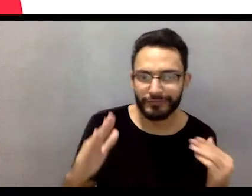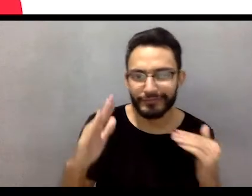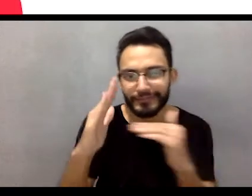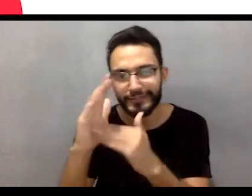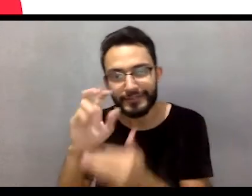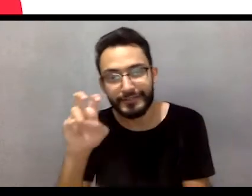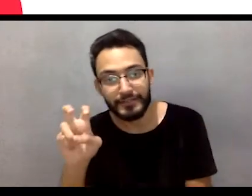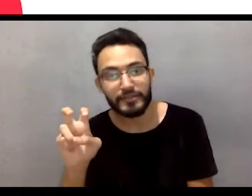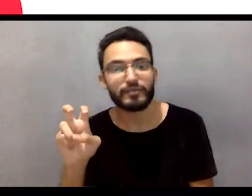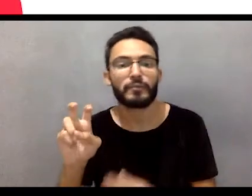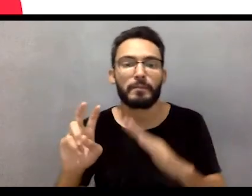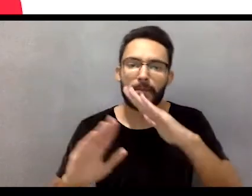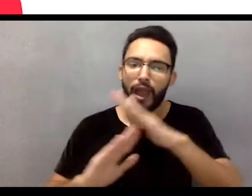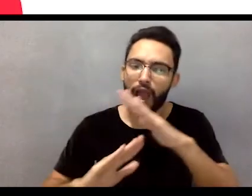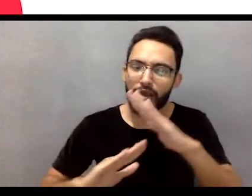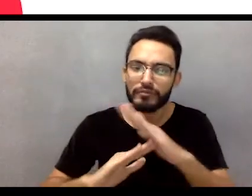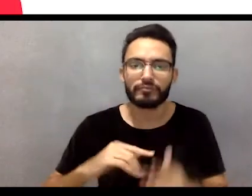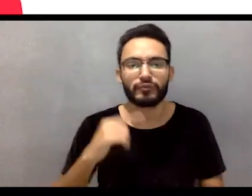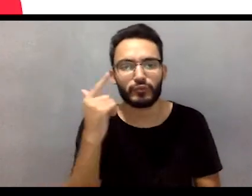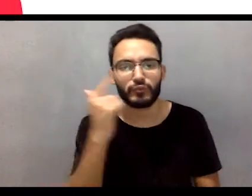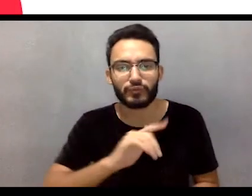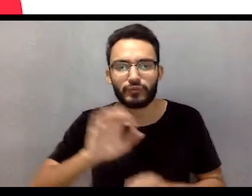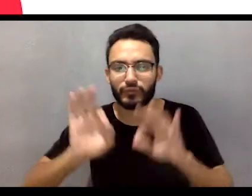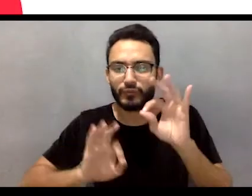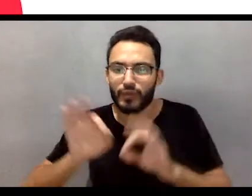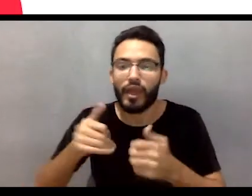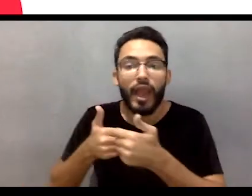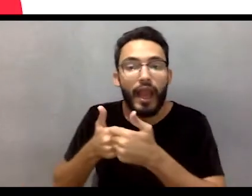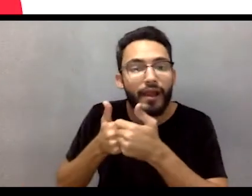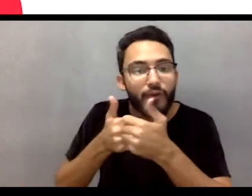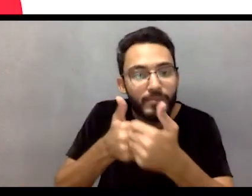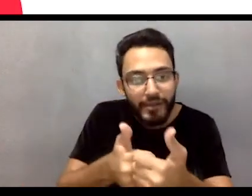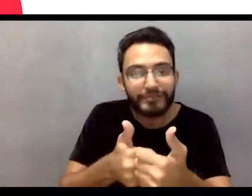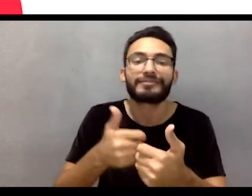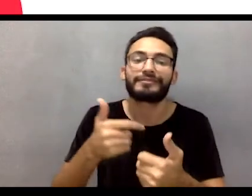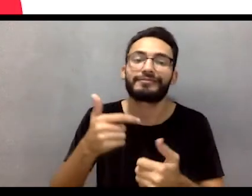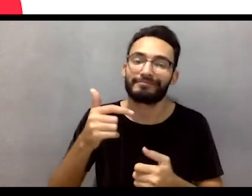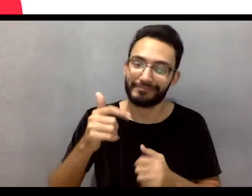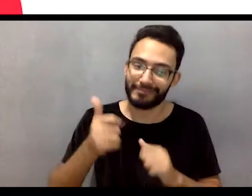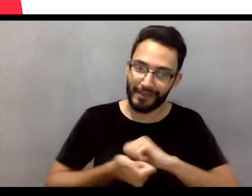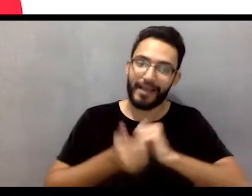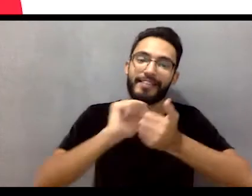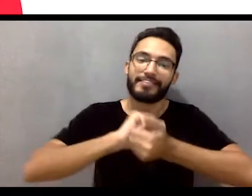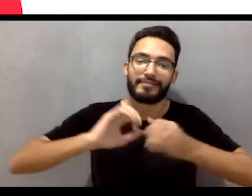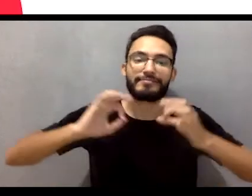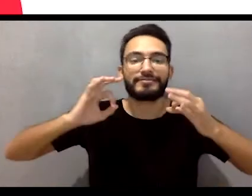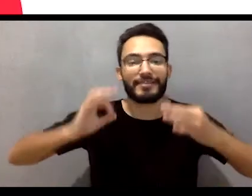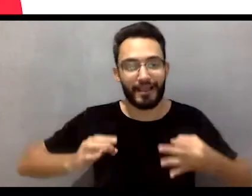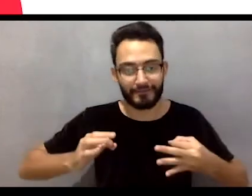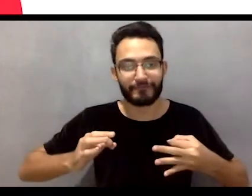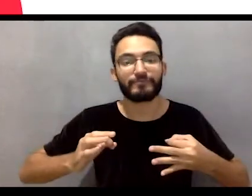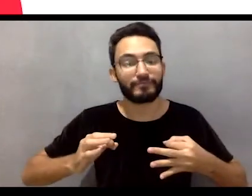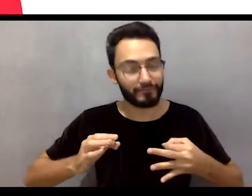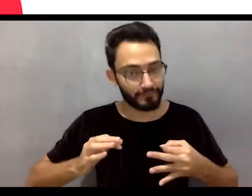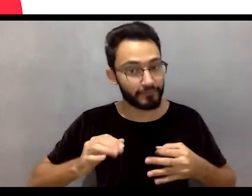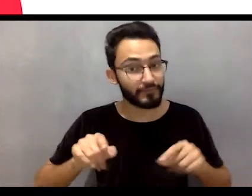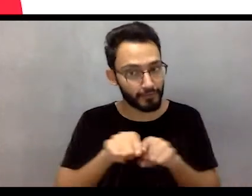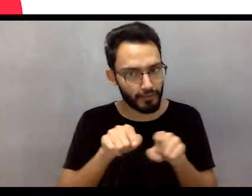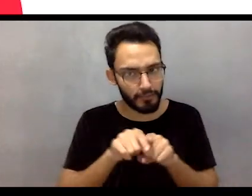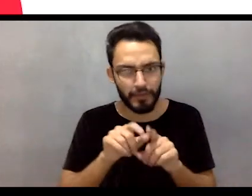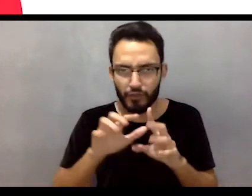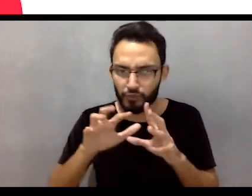manter o foco para fazer este acompanhamento adequadamente. E todos esses